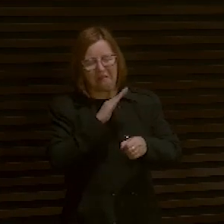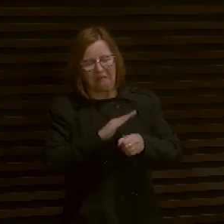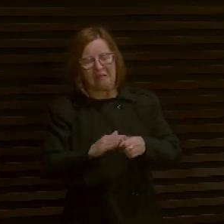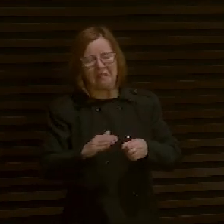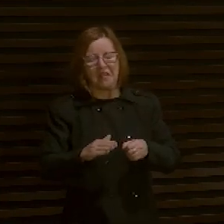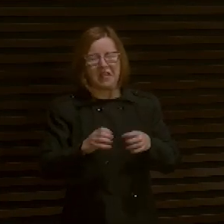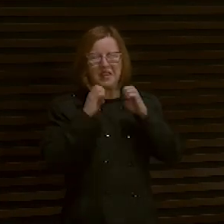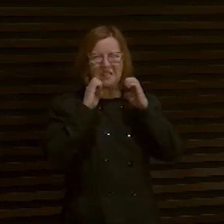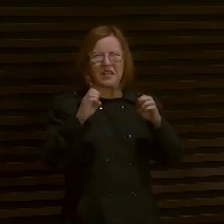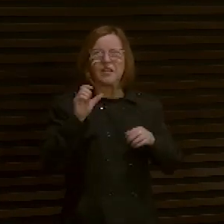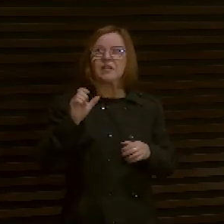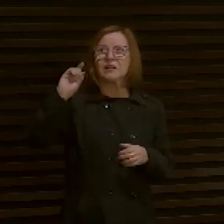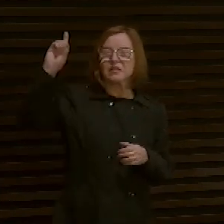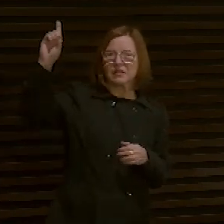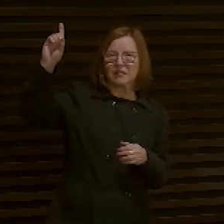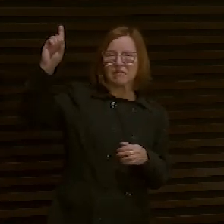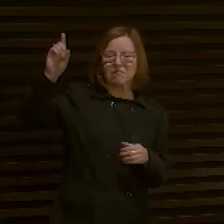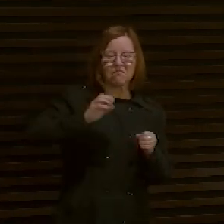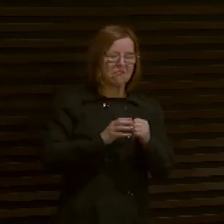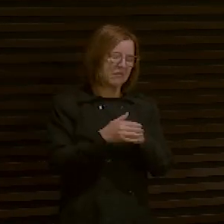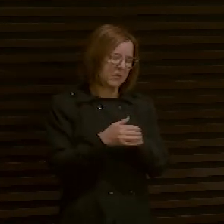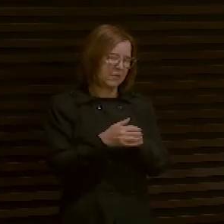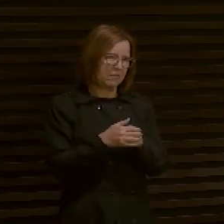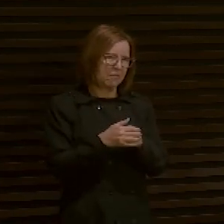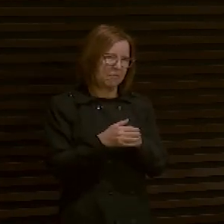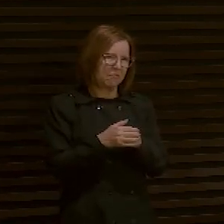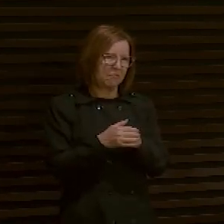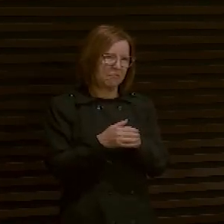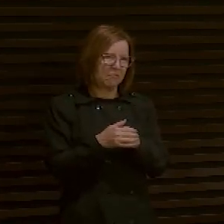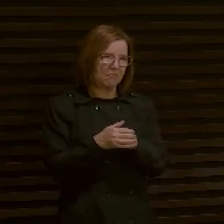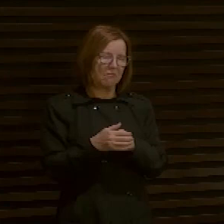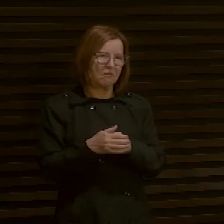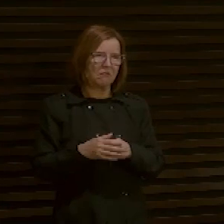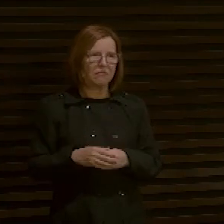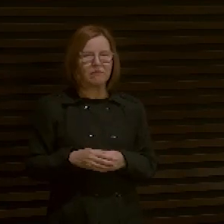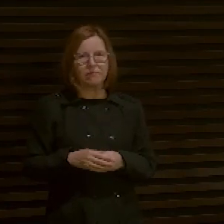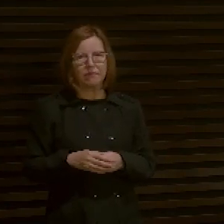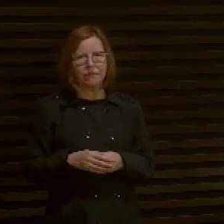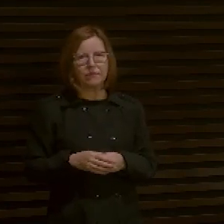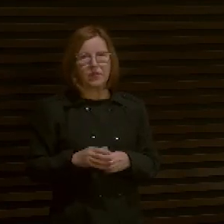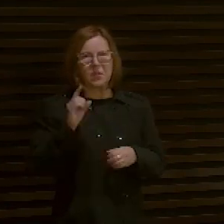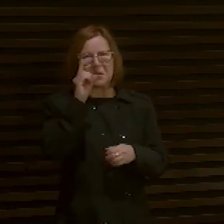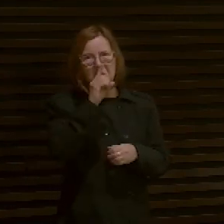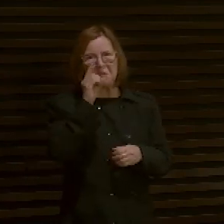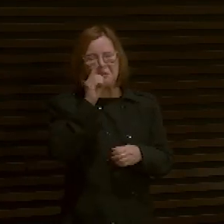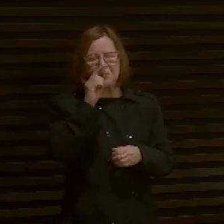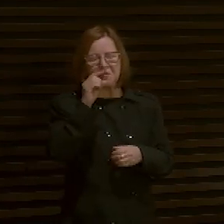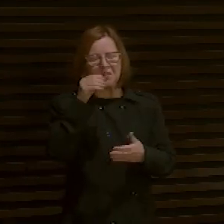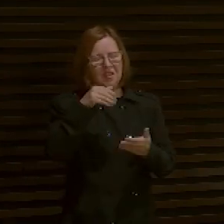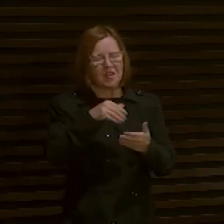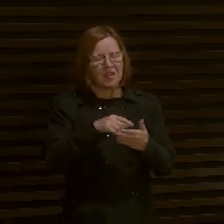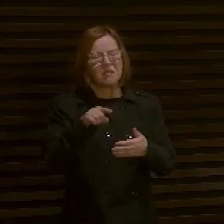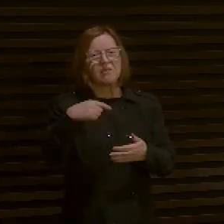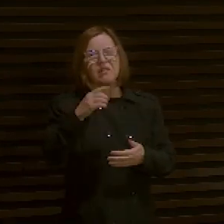Deus e nós nos escondemos. Nós o escondemos. Domingo após domingo, nós